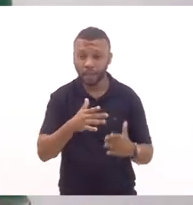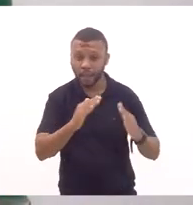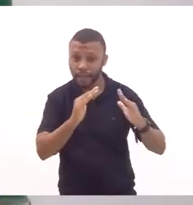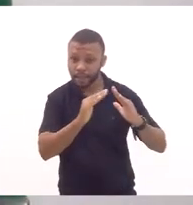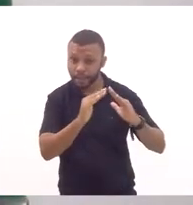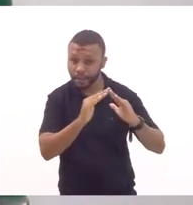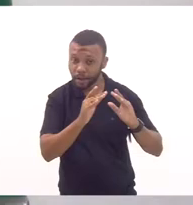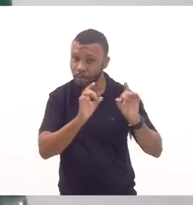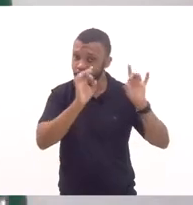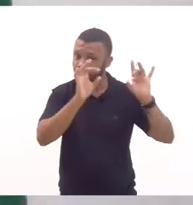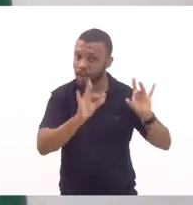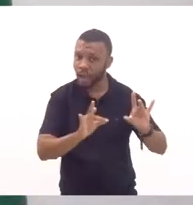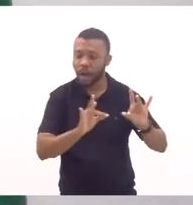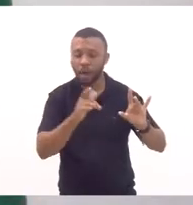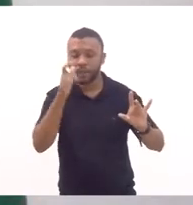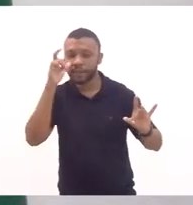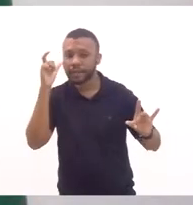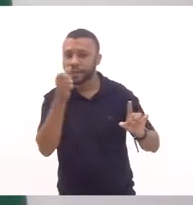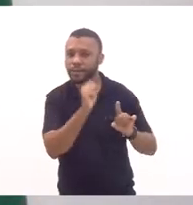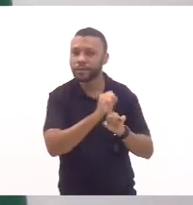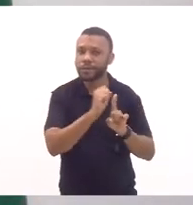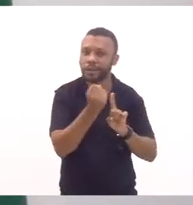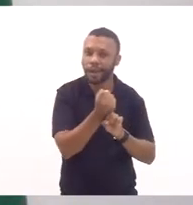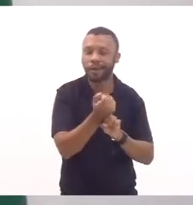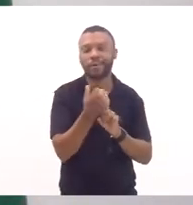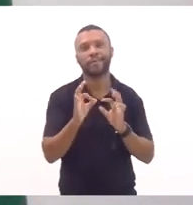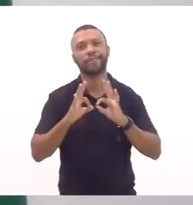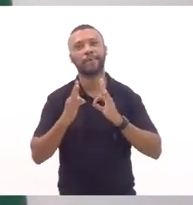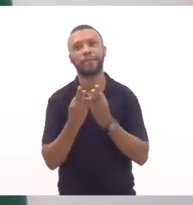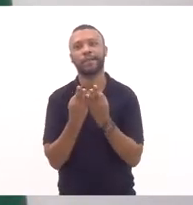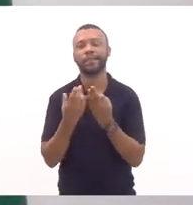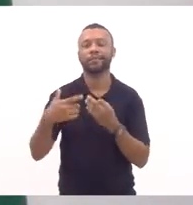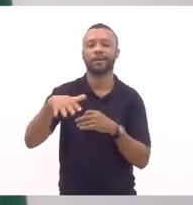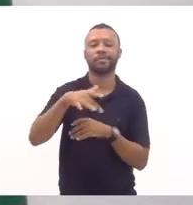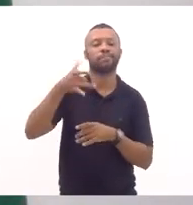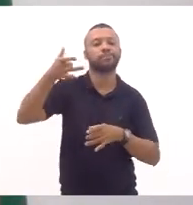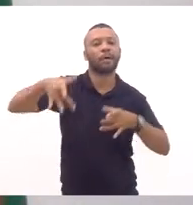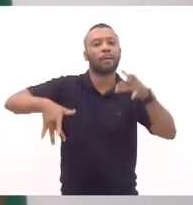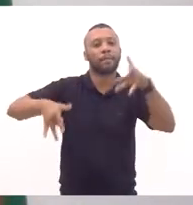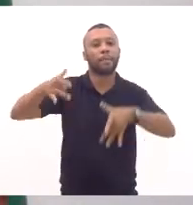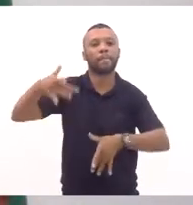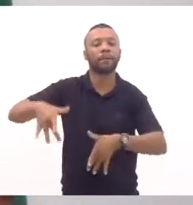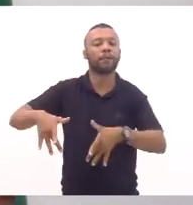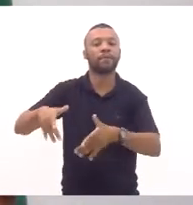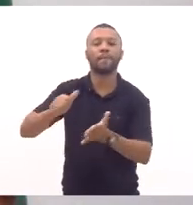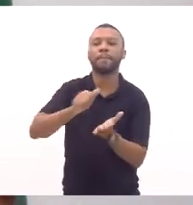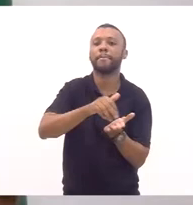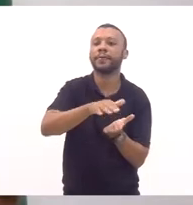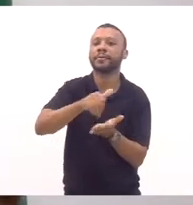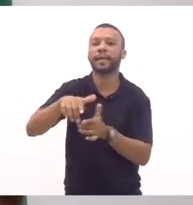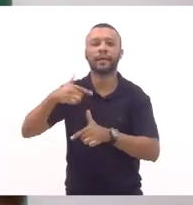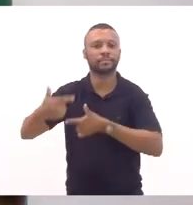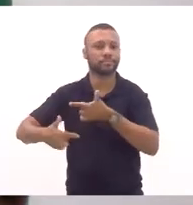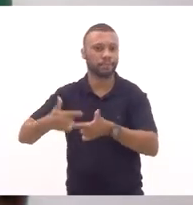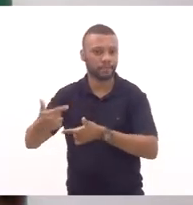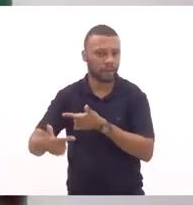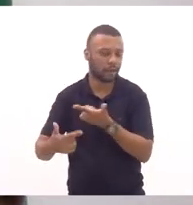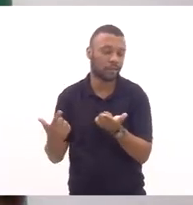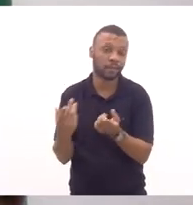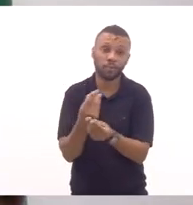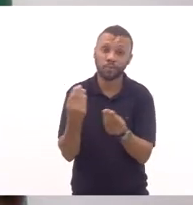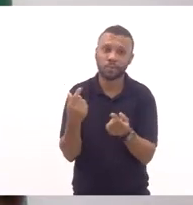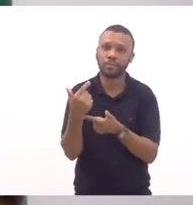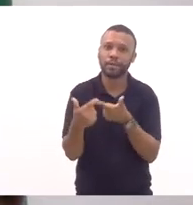interesse social, já que famílias inteiras estão na rua porque perderam seus empregos ou não têm. Né, tem muitas que estão